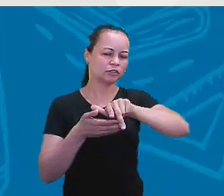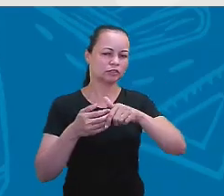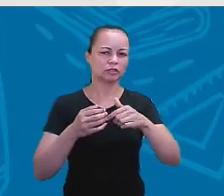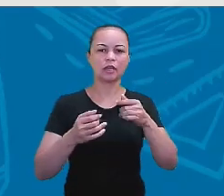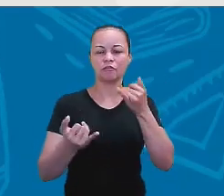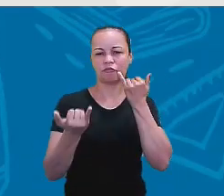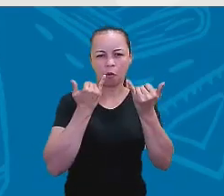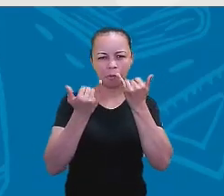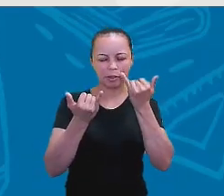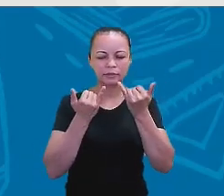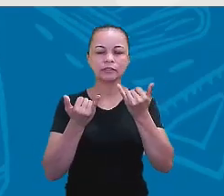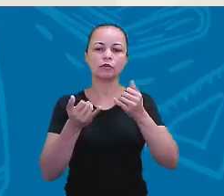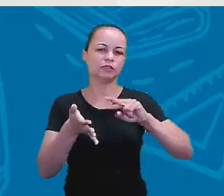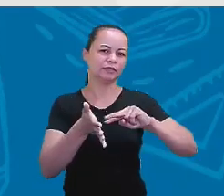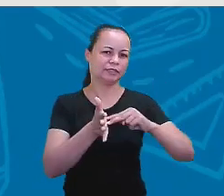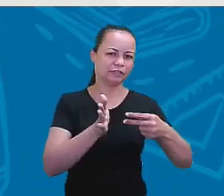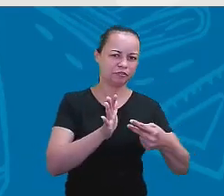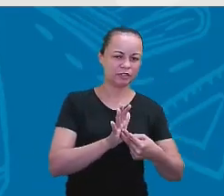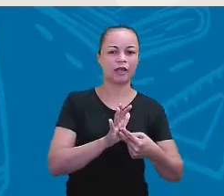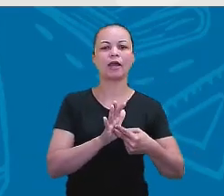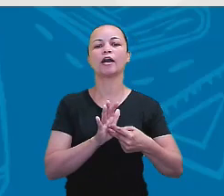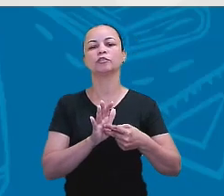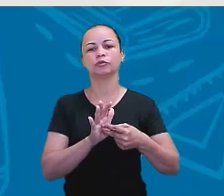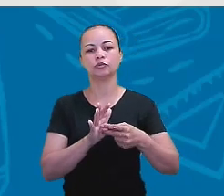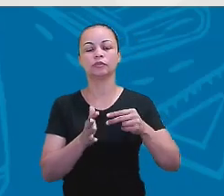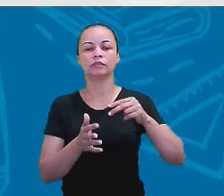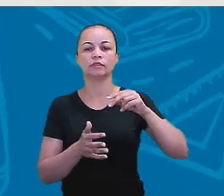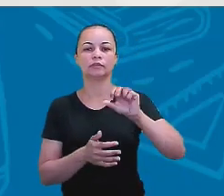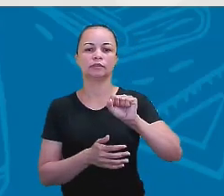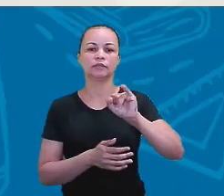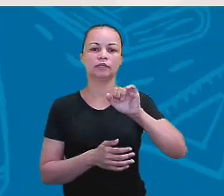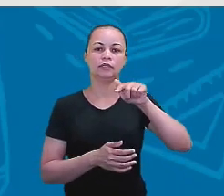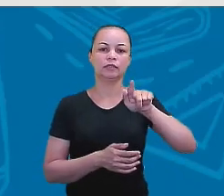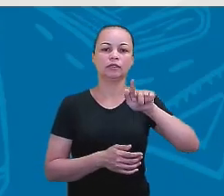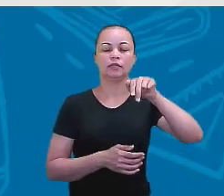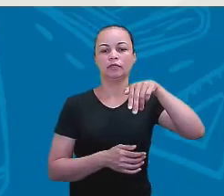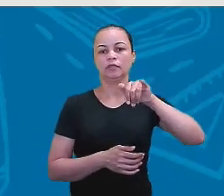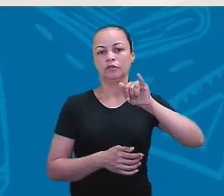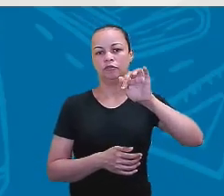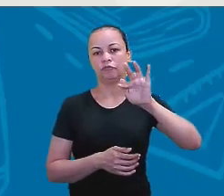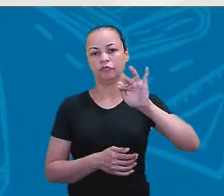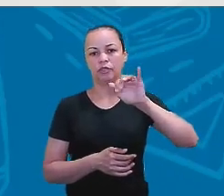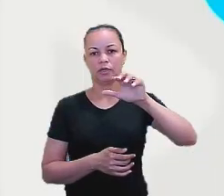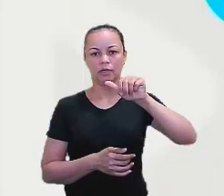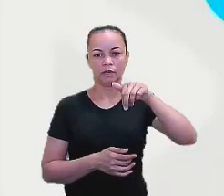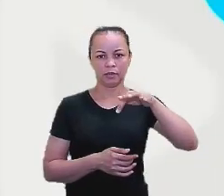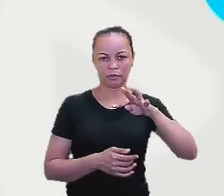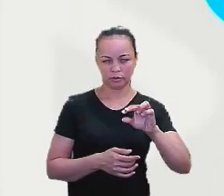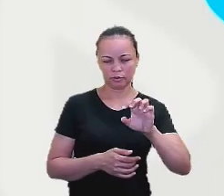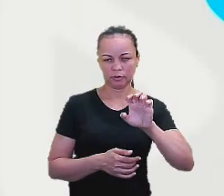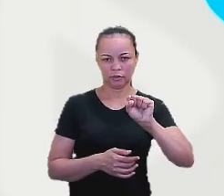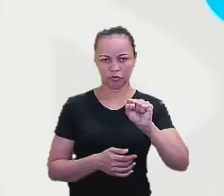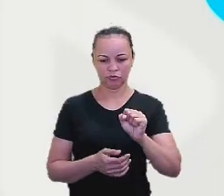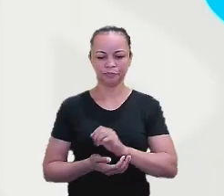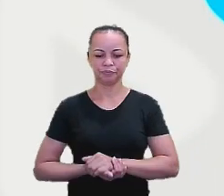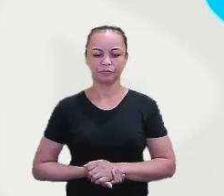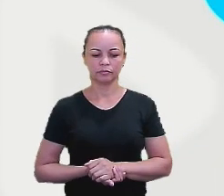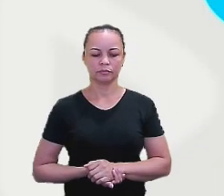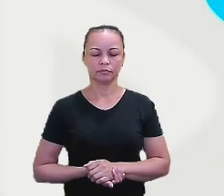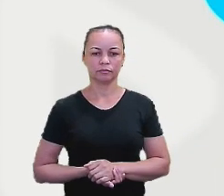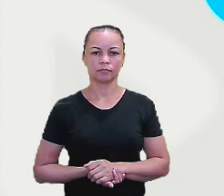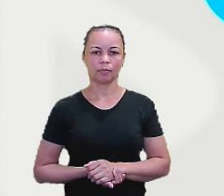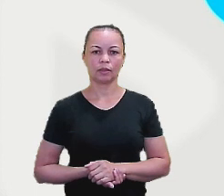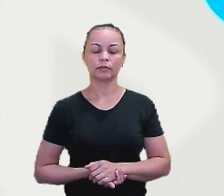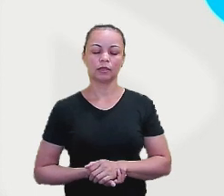Significado significante, que seja relevante, que faça sentido para quem você é, para a tua história. Então, abre novamente essa imagem.